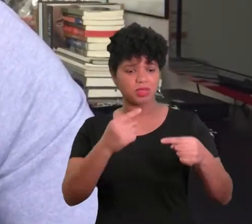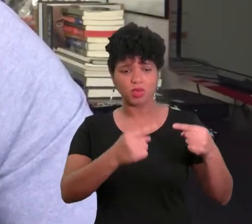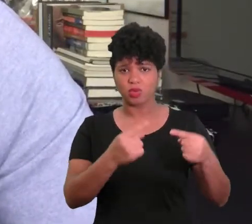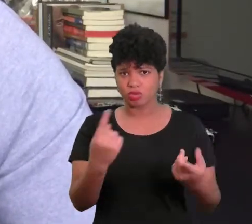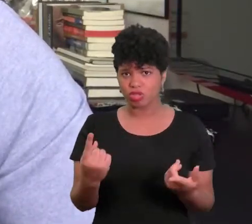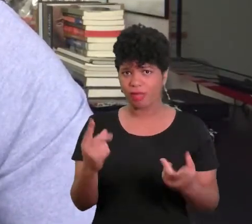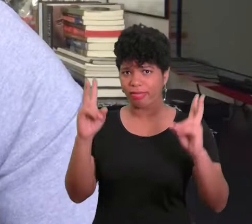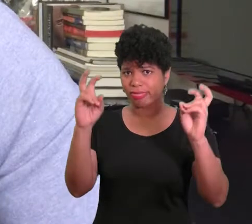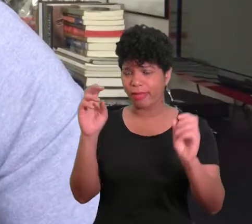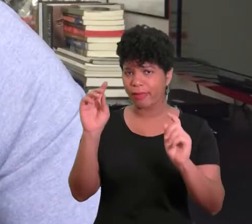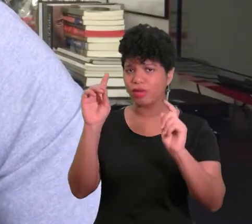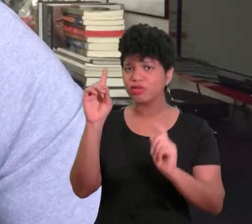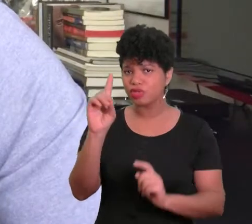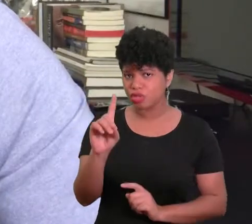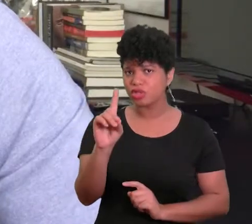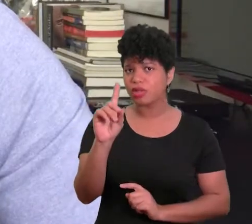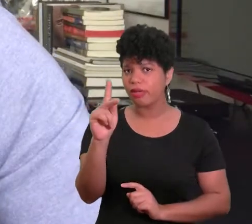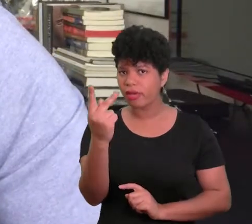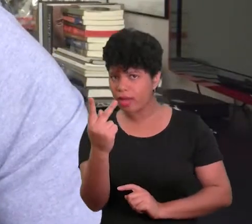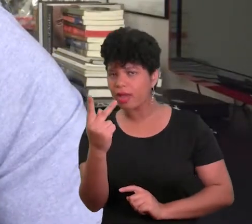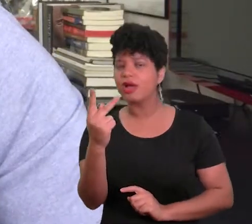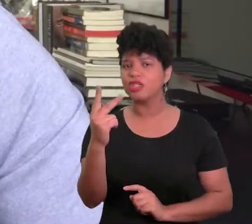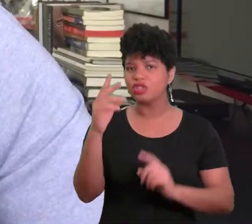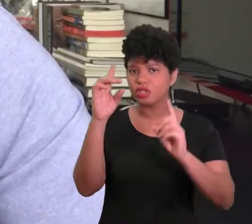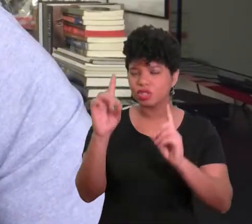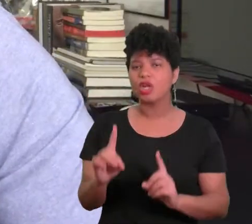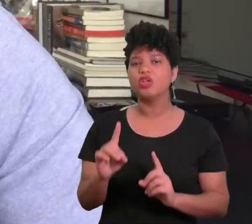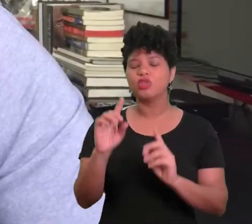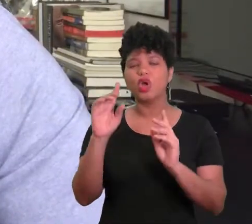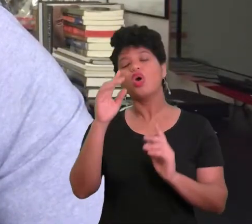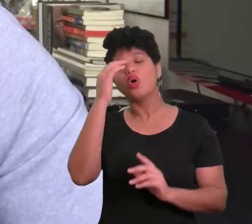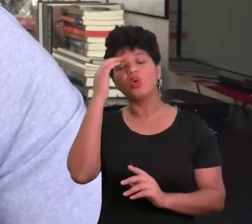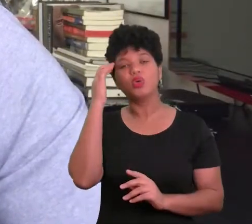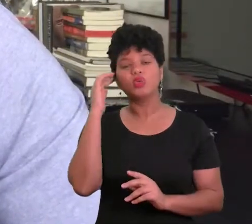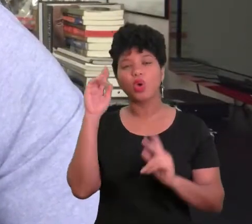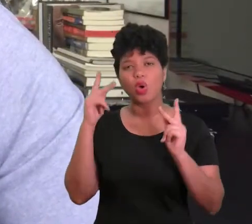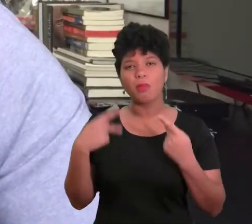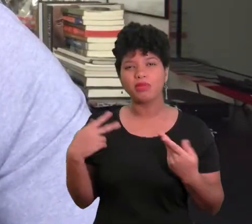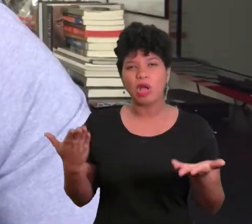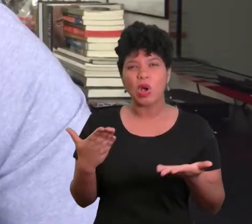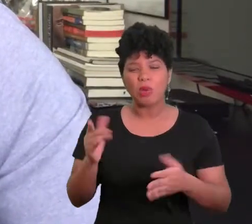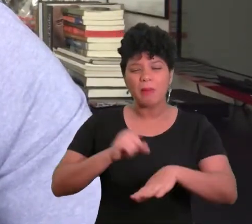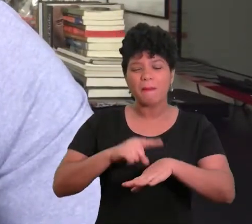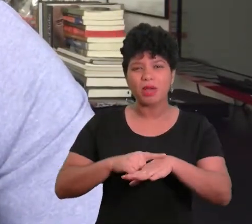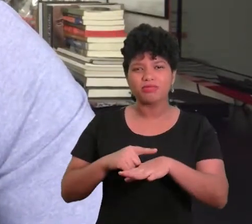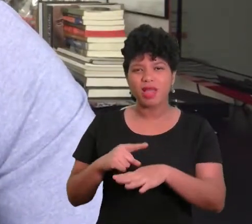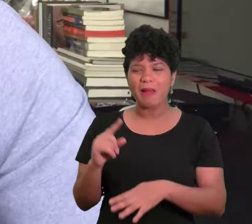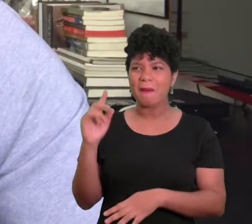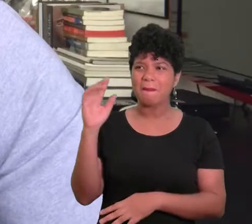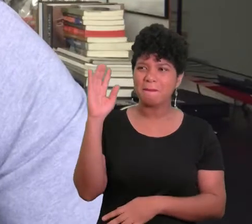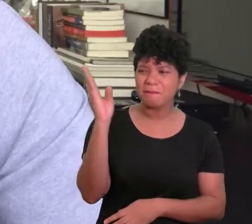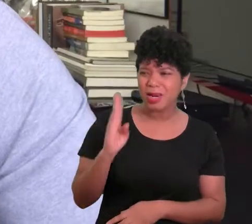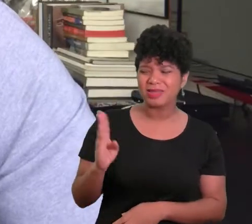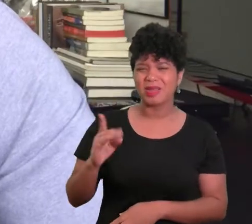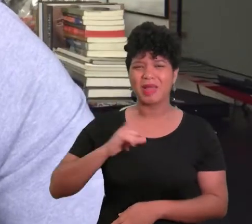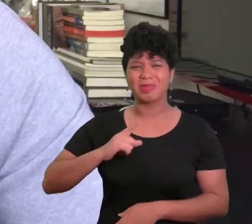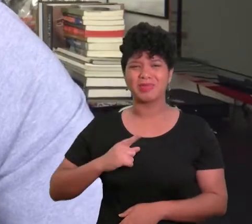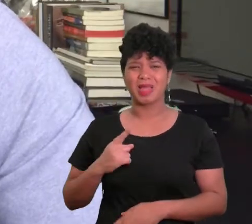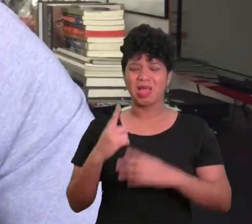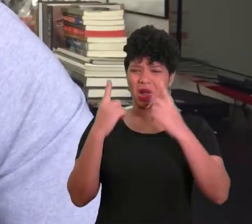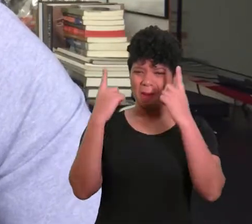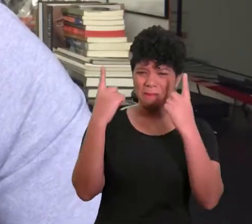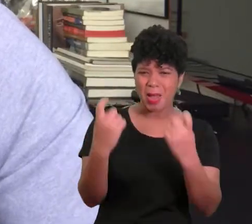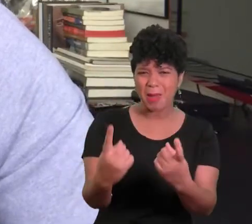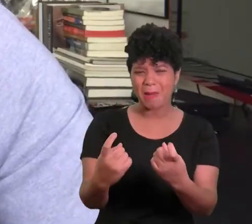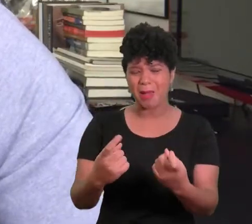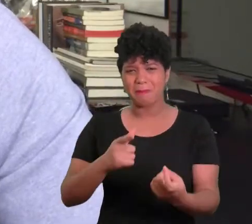direitos humanos através da cultura e da arte, neste momento em que o Brasil passa por violentas